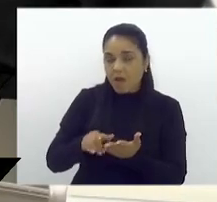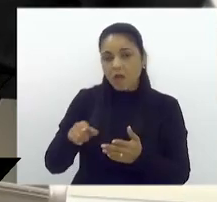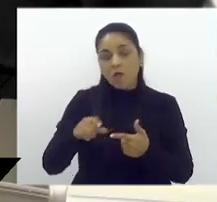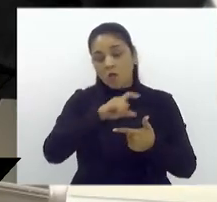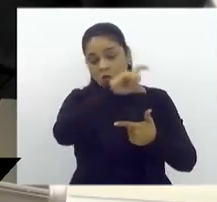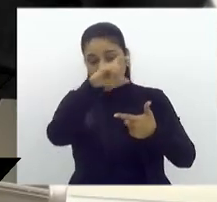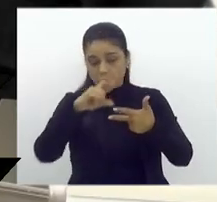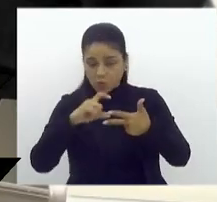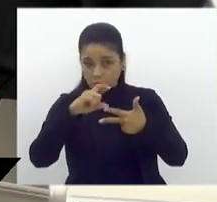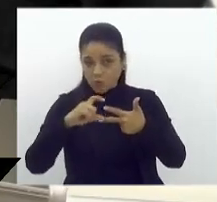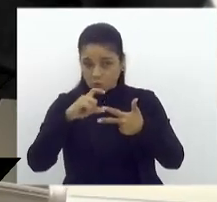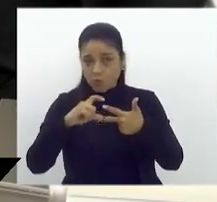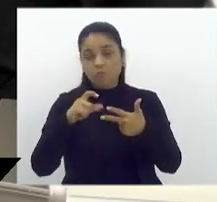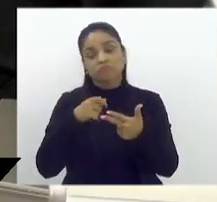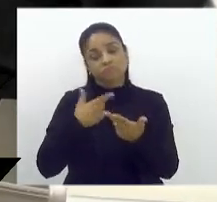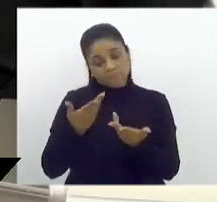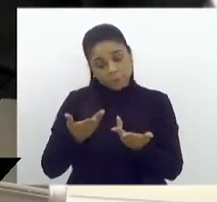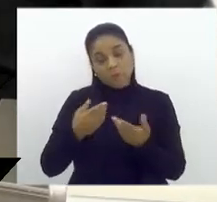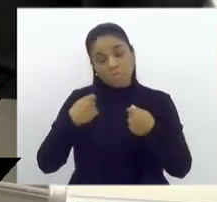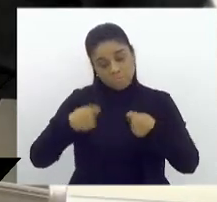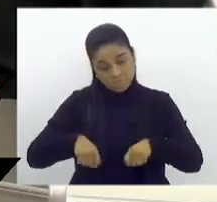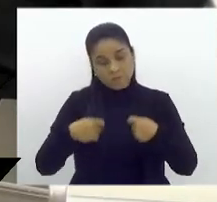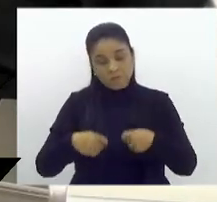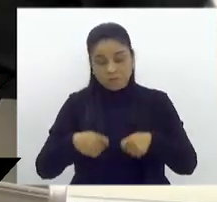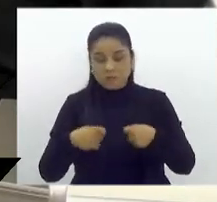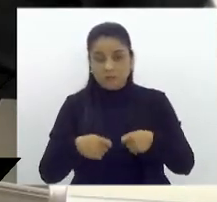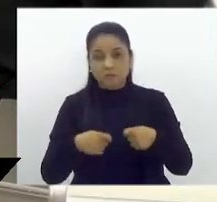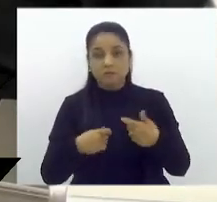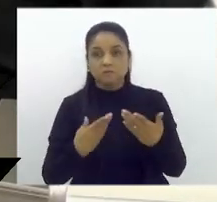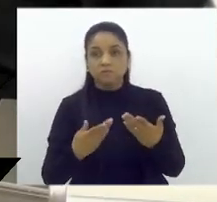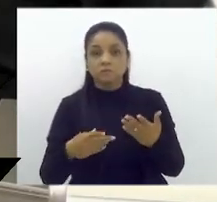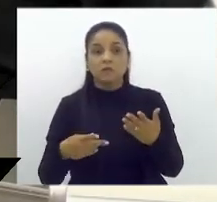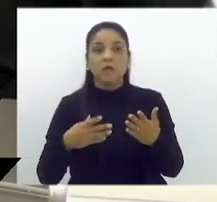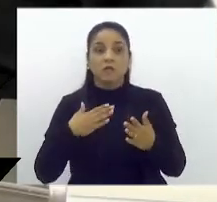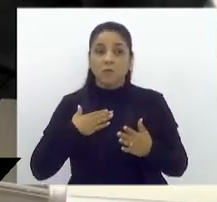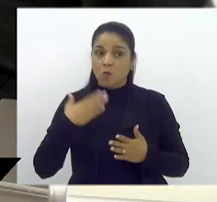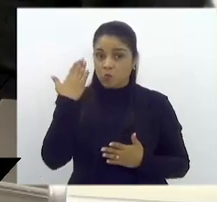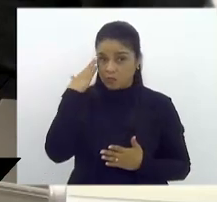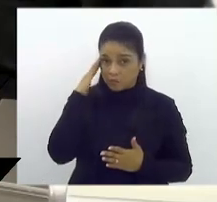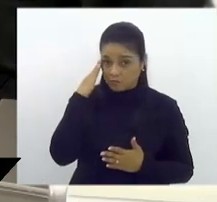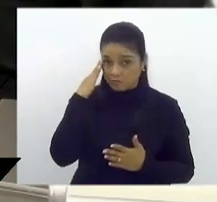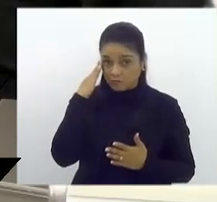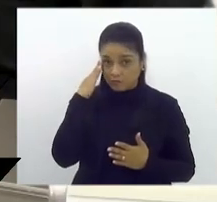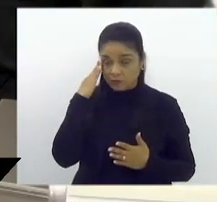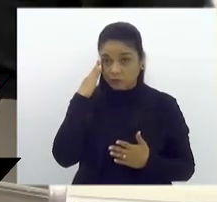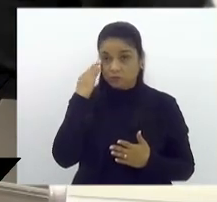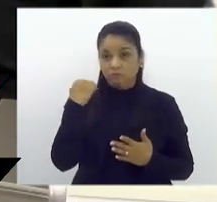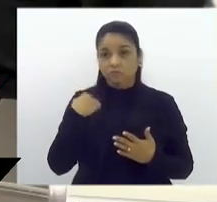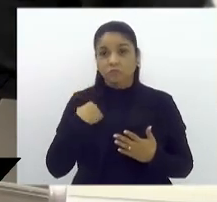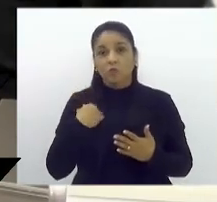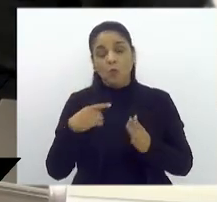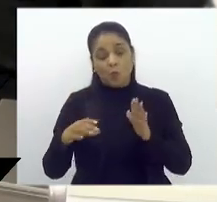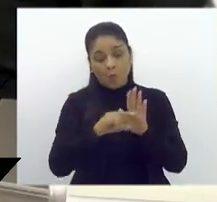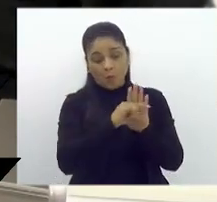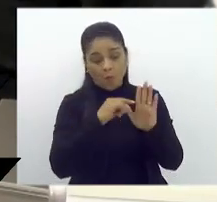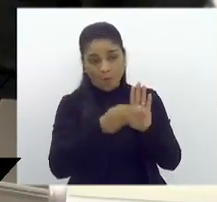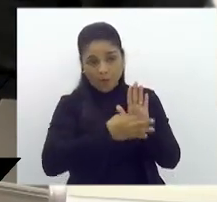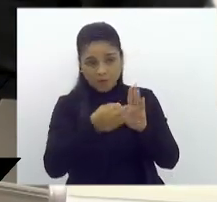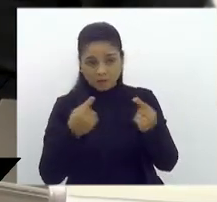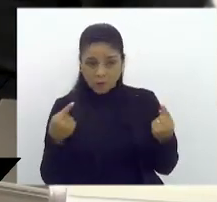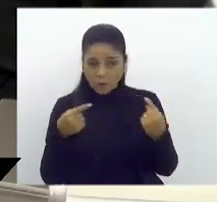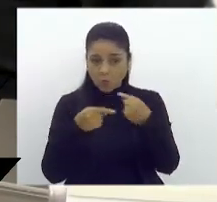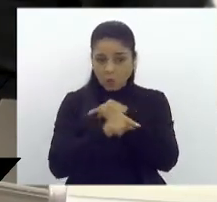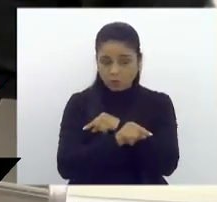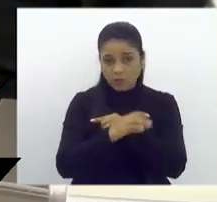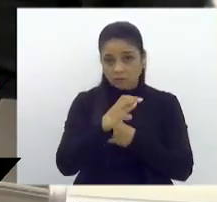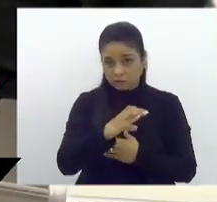então corrige com precisão. E também, no meu entendimento, está superado o fato de ter tido um parecer contrário na